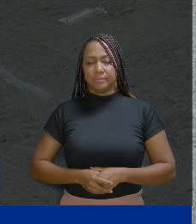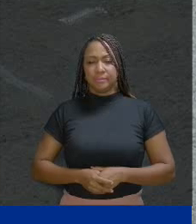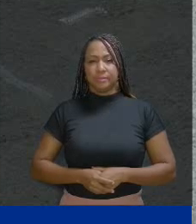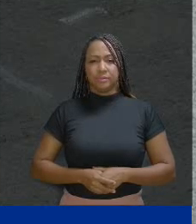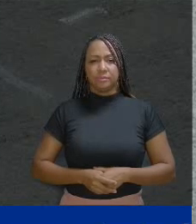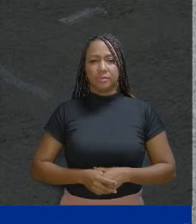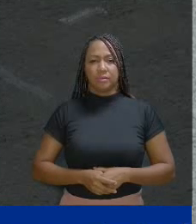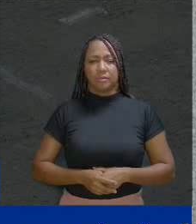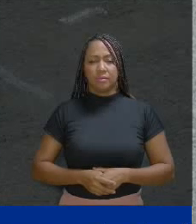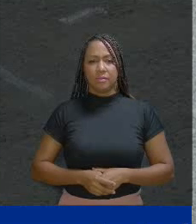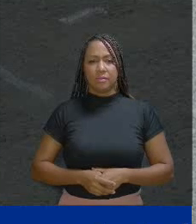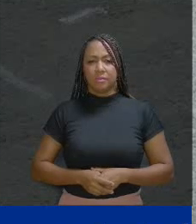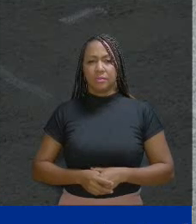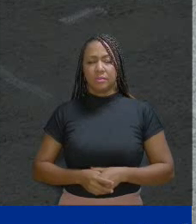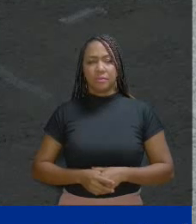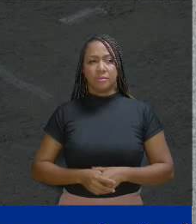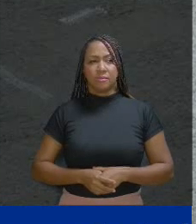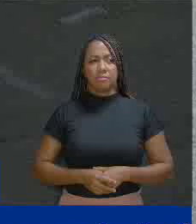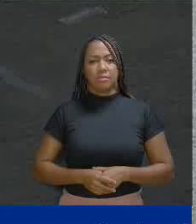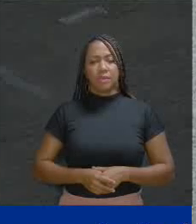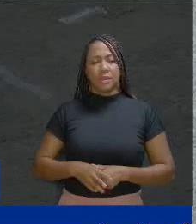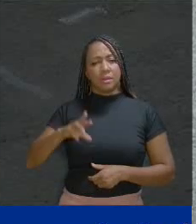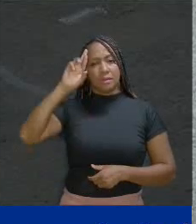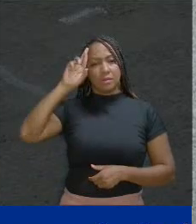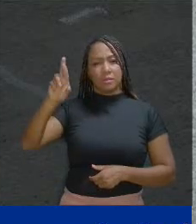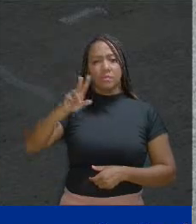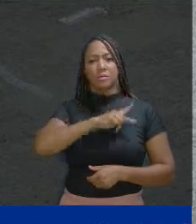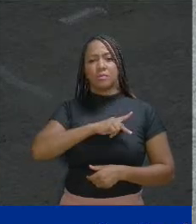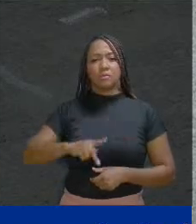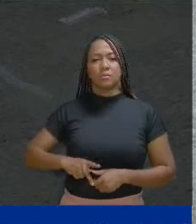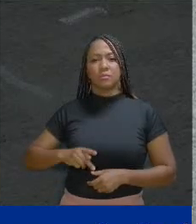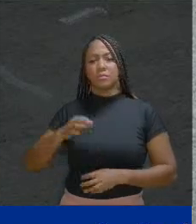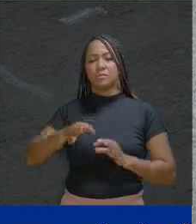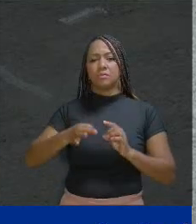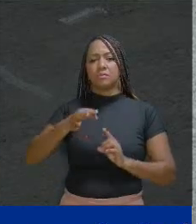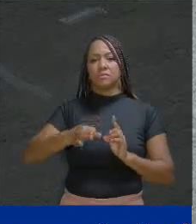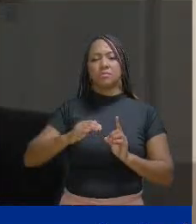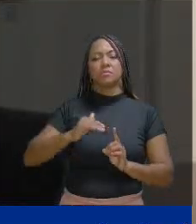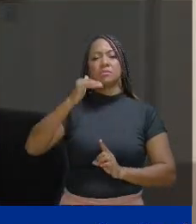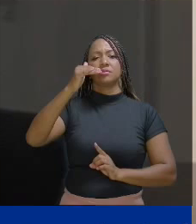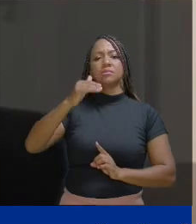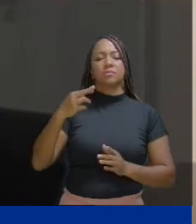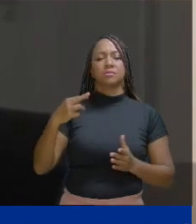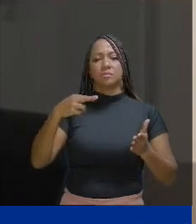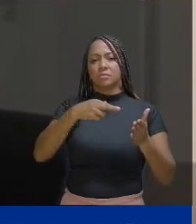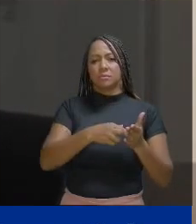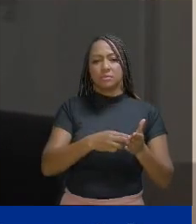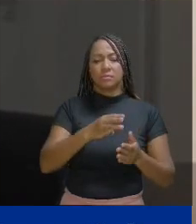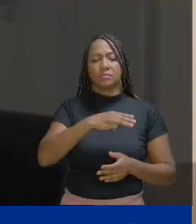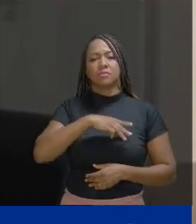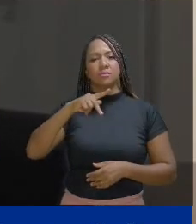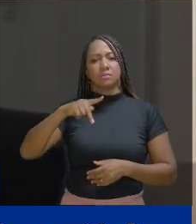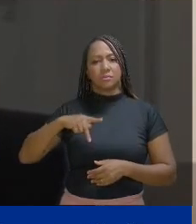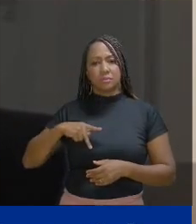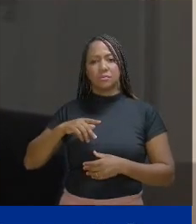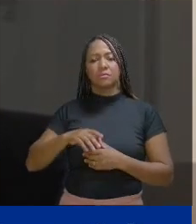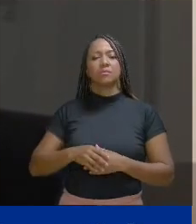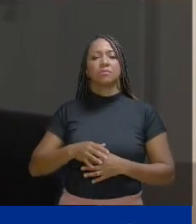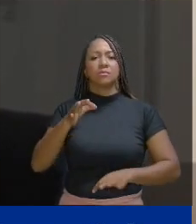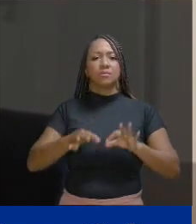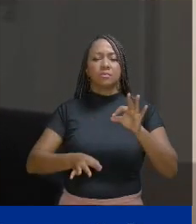Imagem plano plenário. Excelentíssimo senhor presidente, desembargador relator, digna representante do Ministério Público,